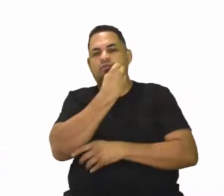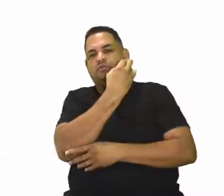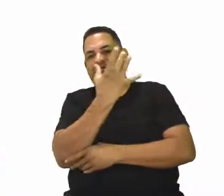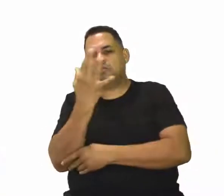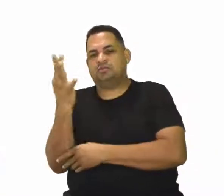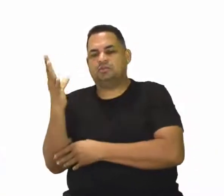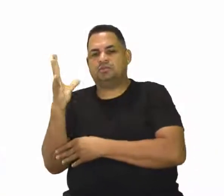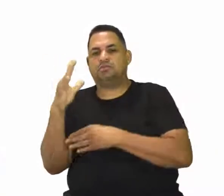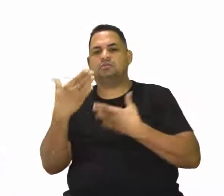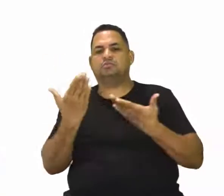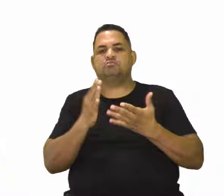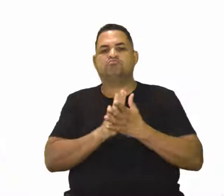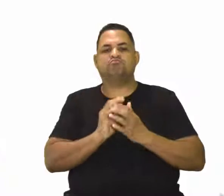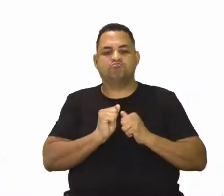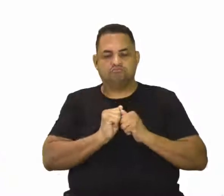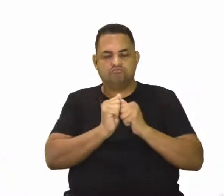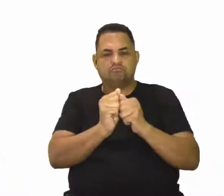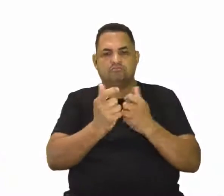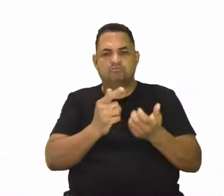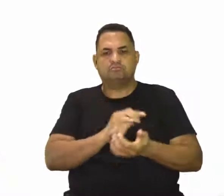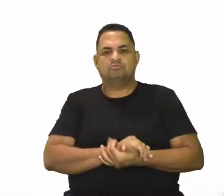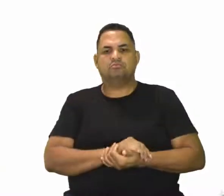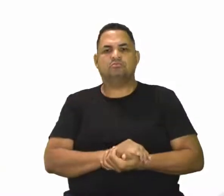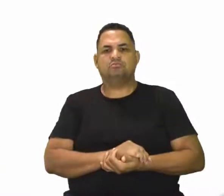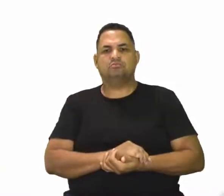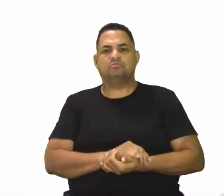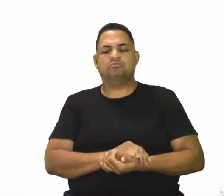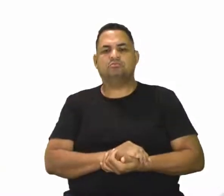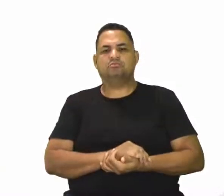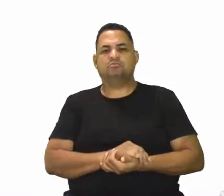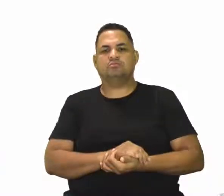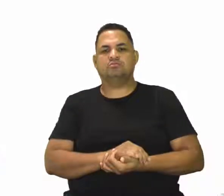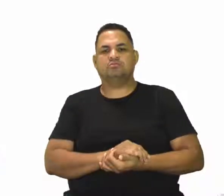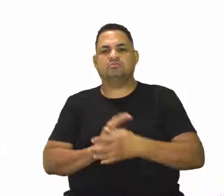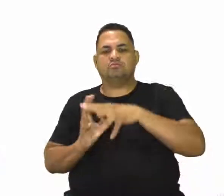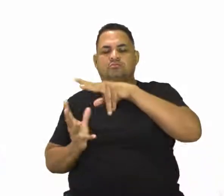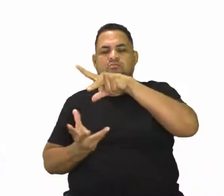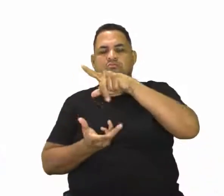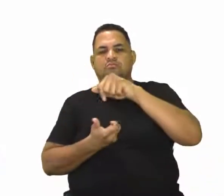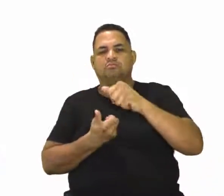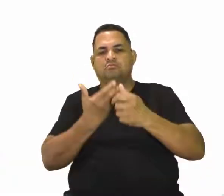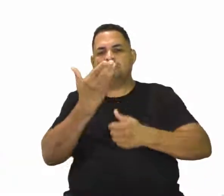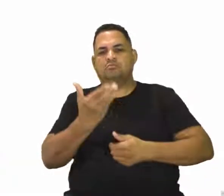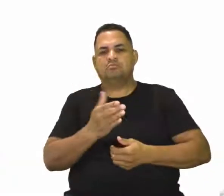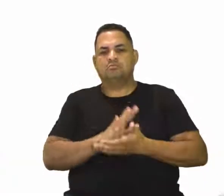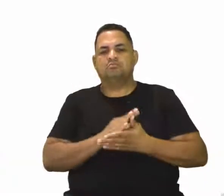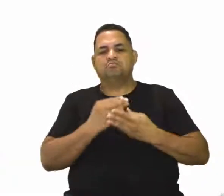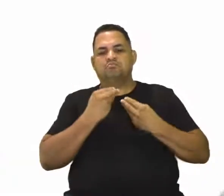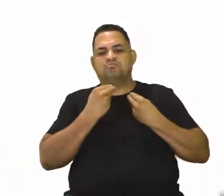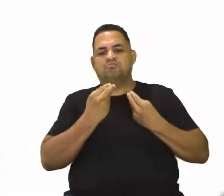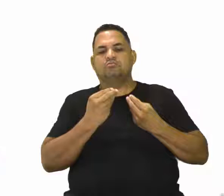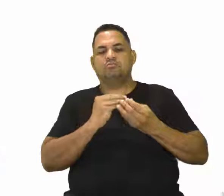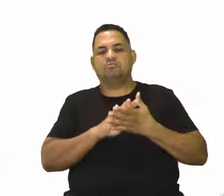Acompanham, seguem junto. Olha aí, planeta pedindo socorro. Nós temos